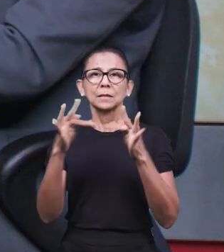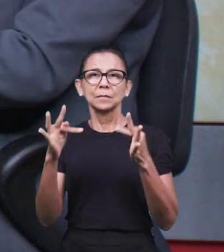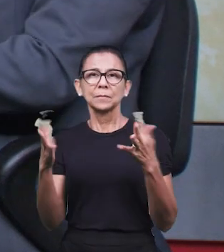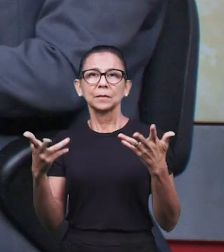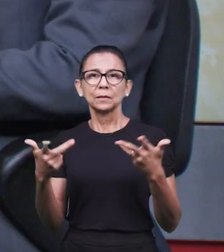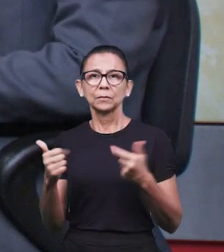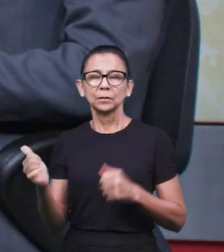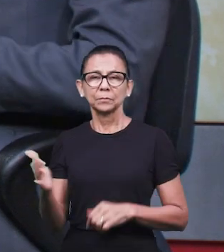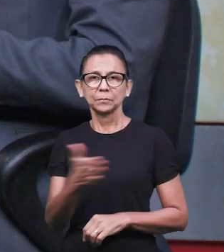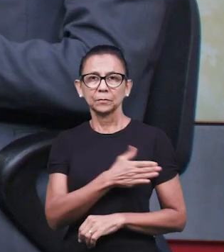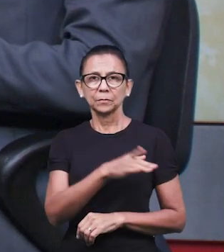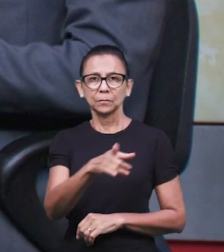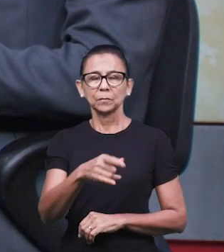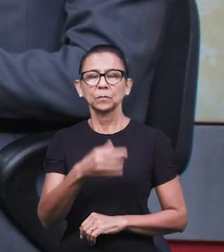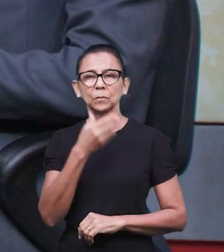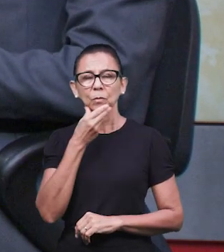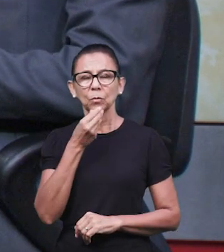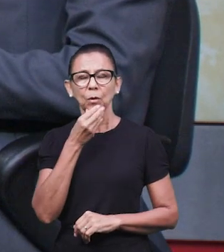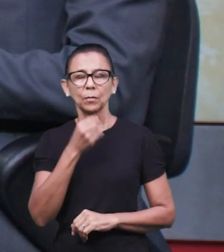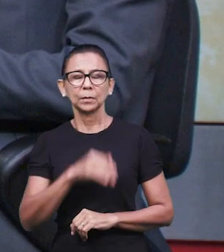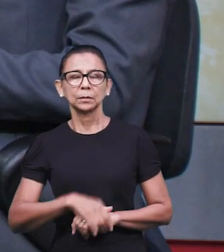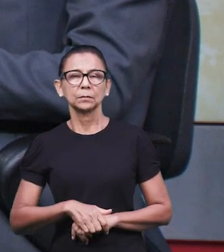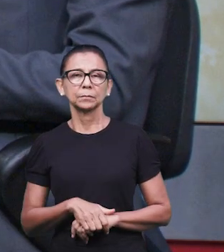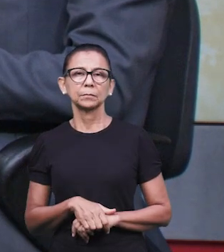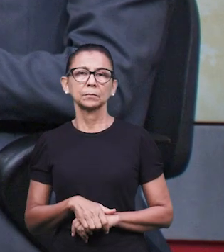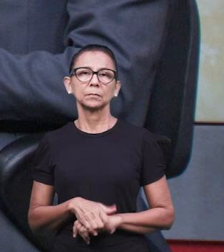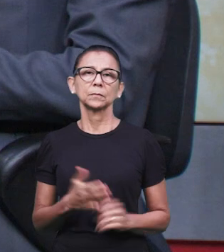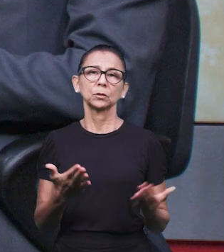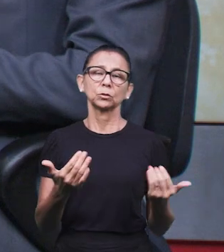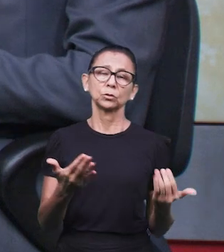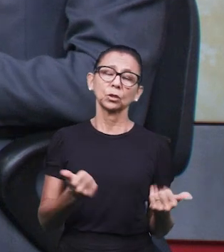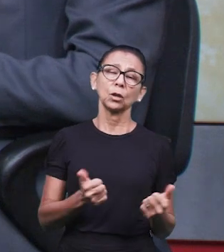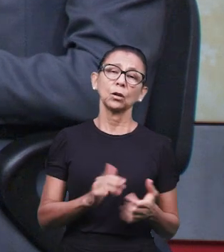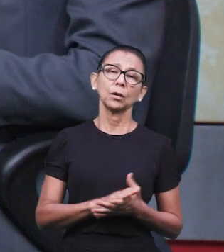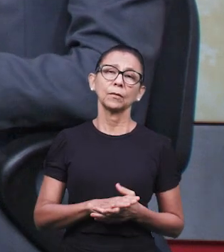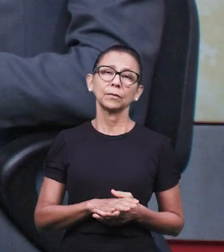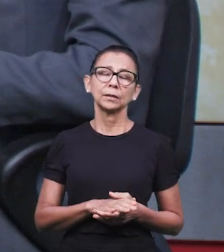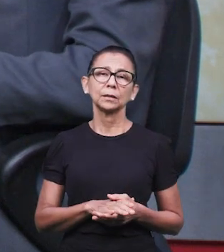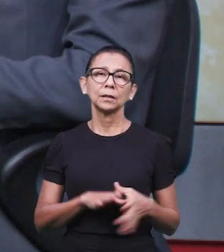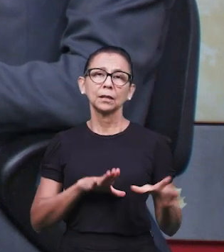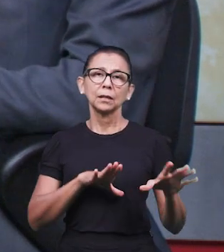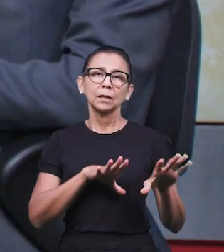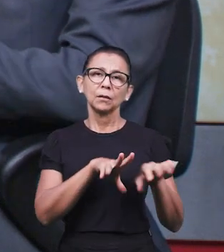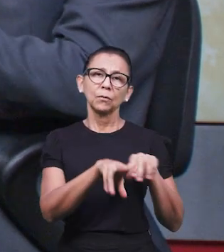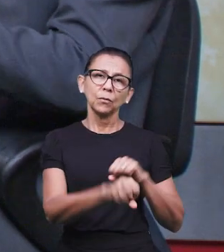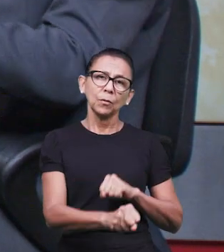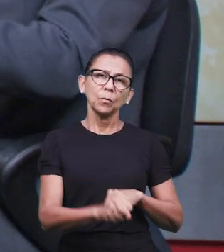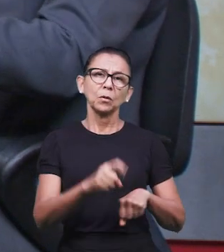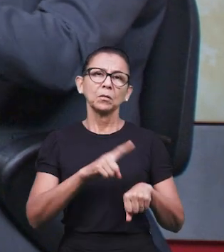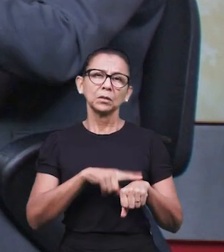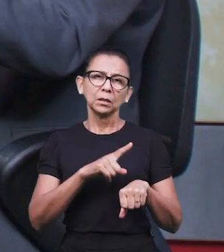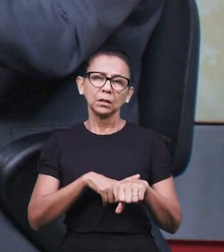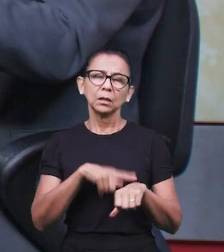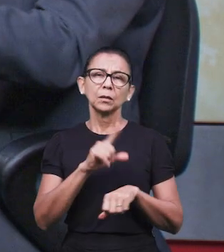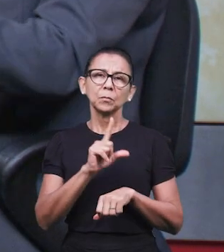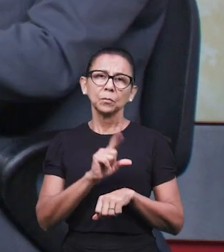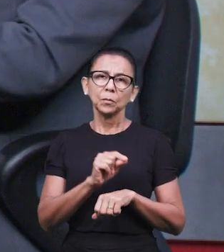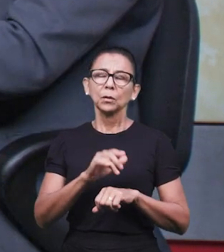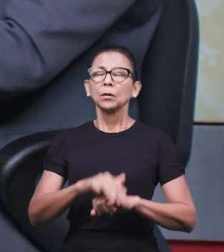maravilhoso. E ele estava ali, um ponto de ônibus, e começando a vida, recém-formado. Aí ele sentou no